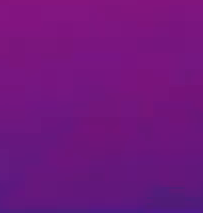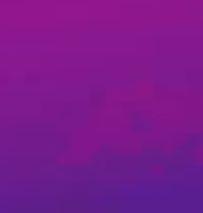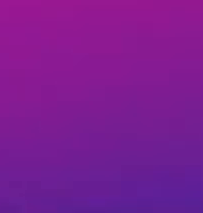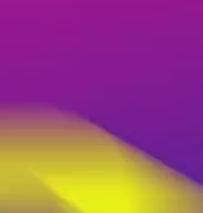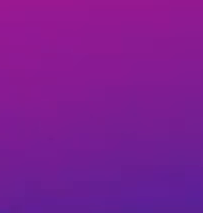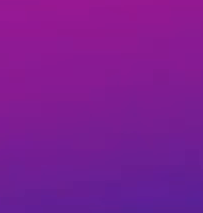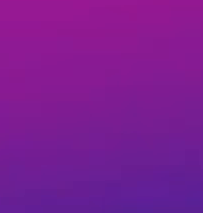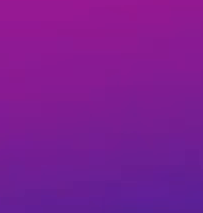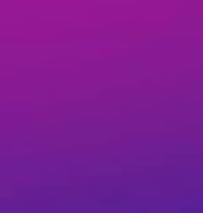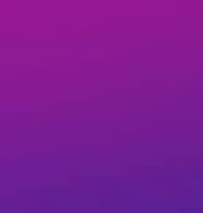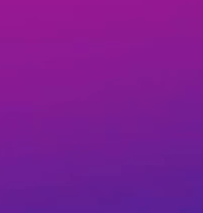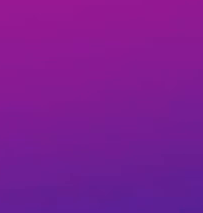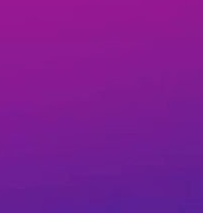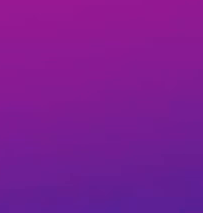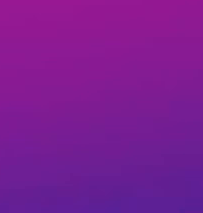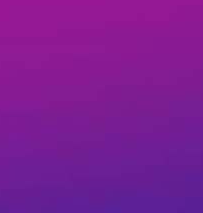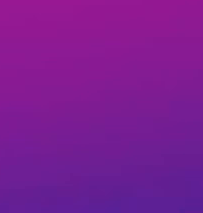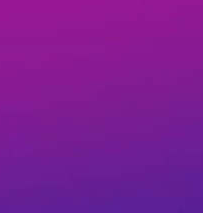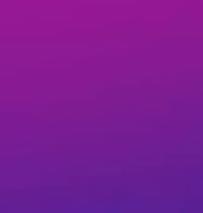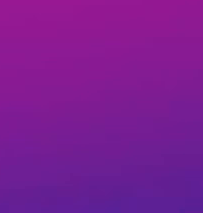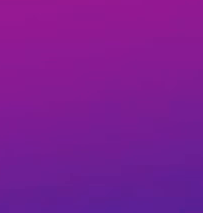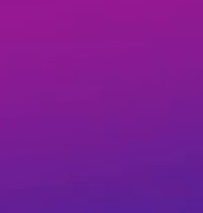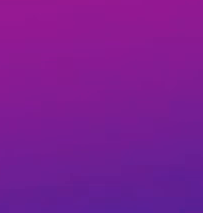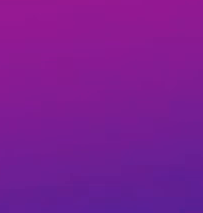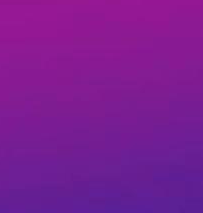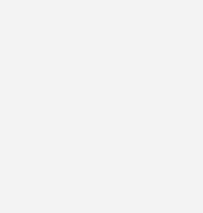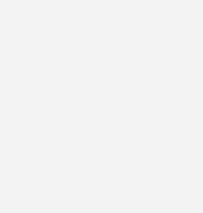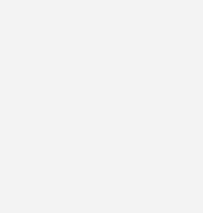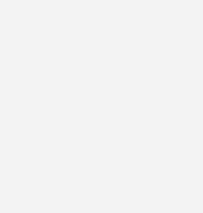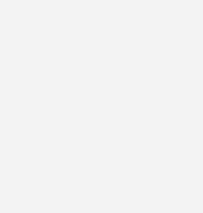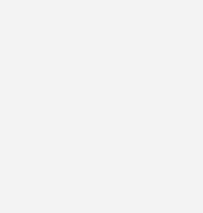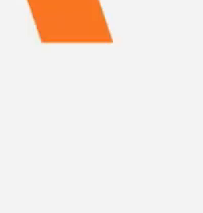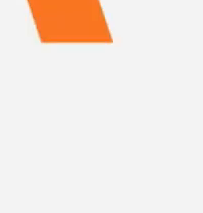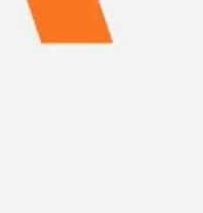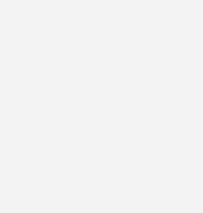muitas histórias um só coração